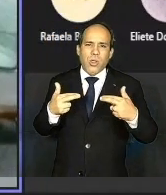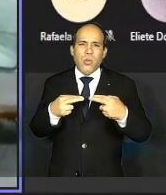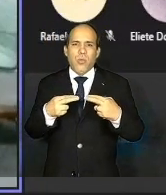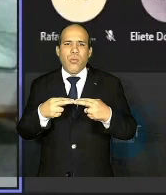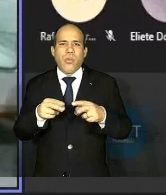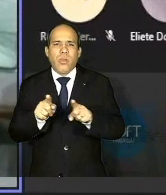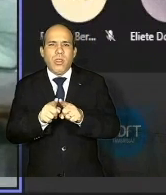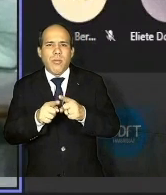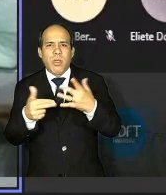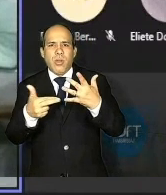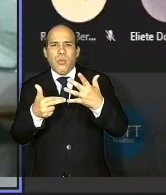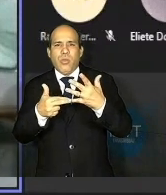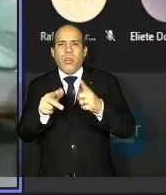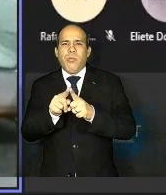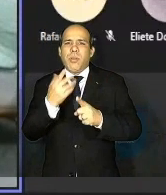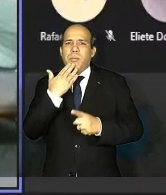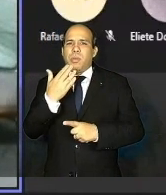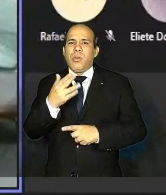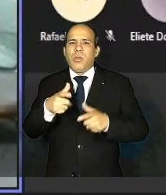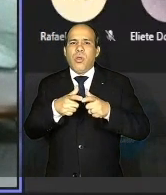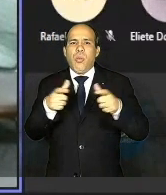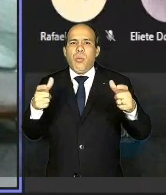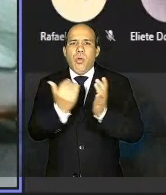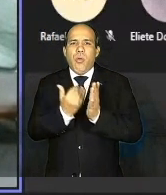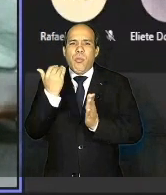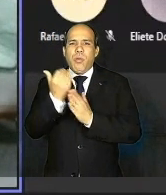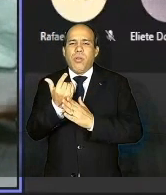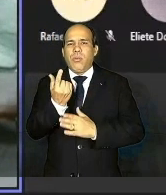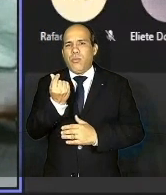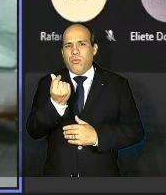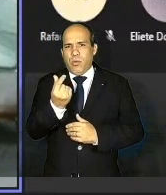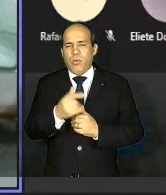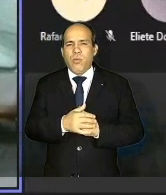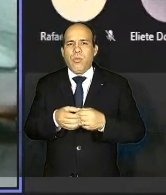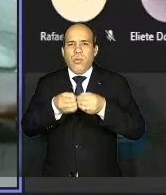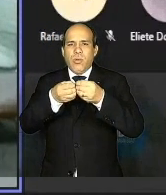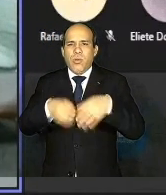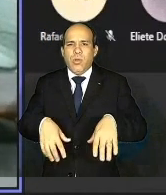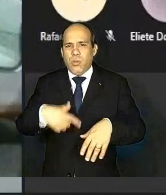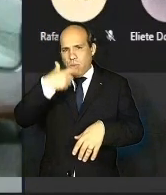de situação. Então, há recurso também pedindo essa majoração